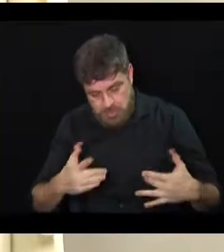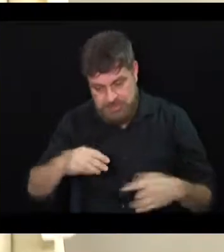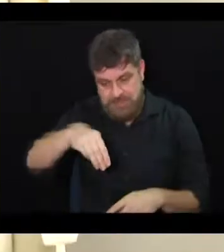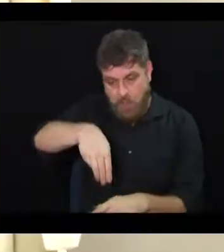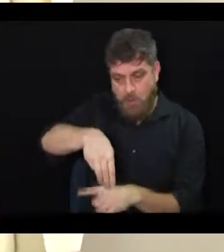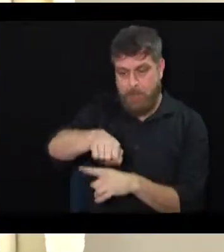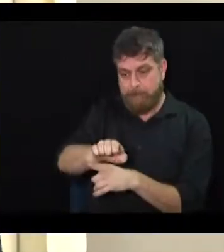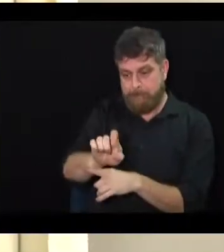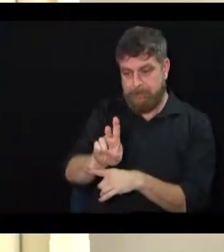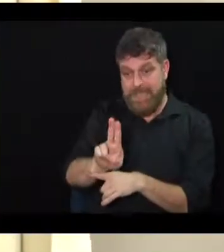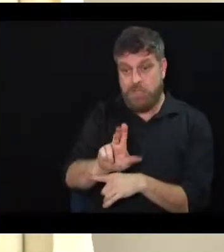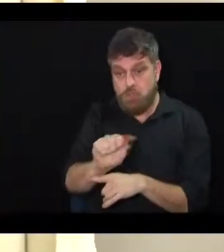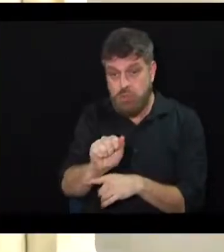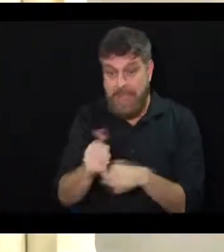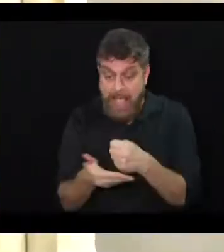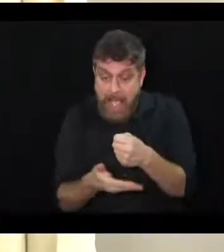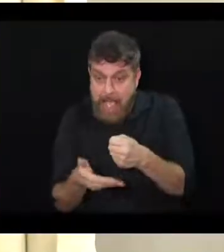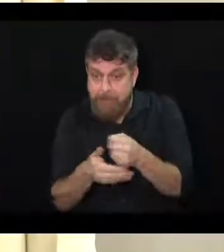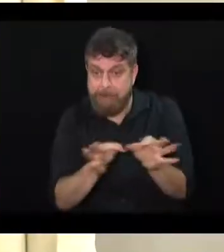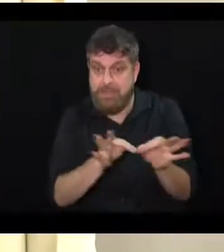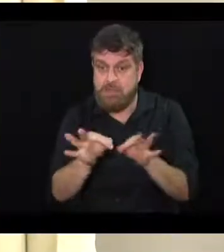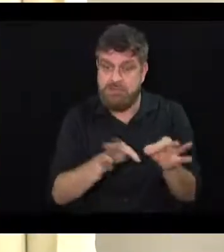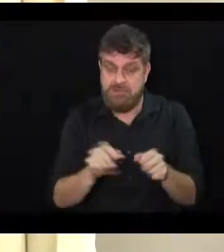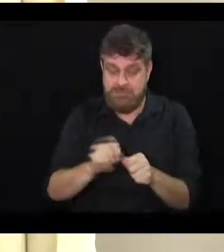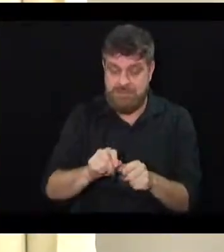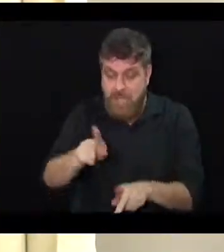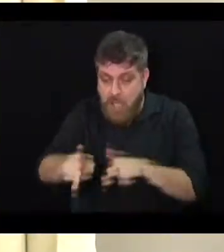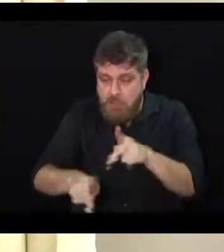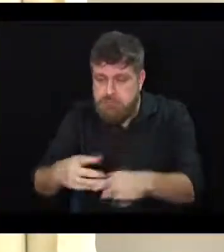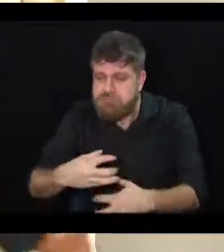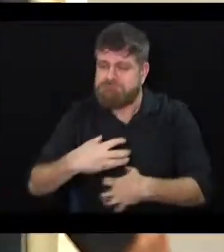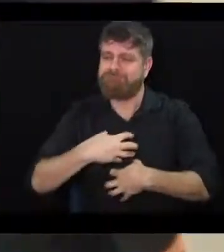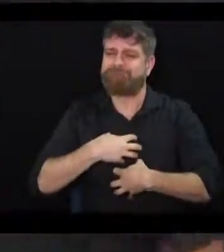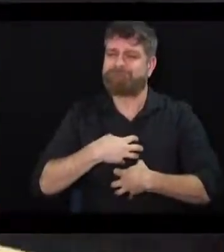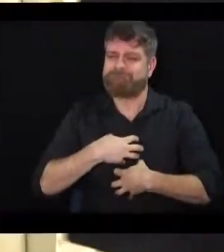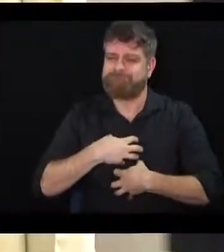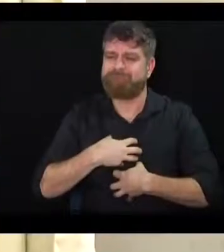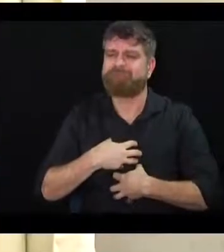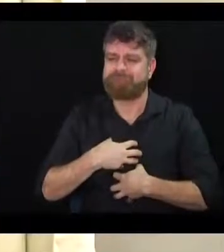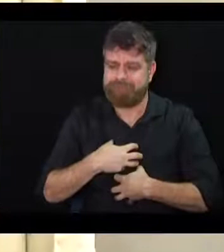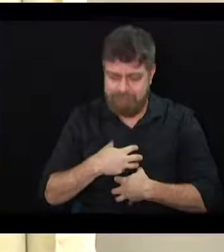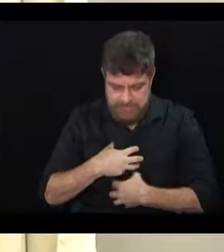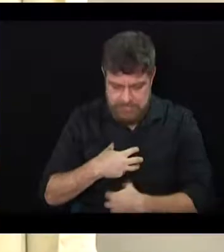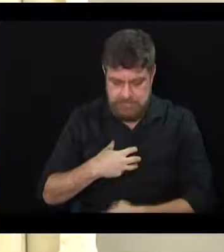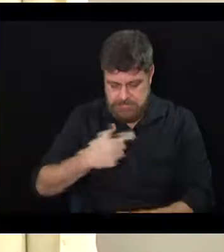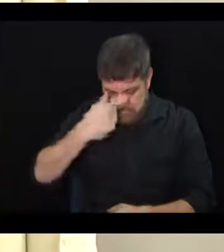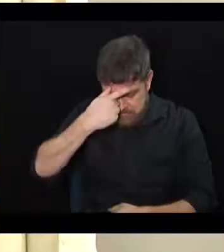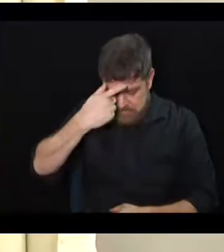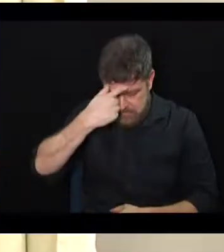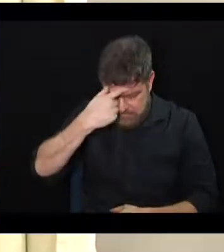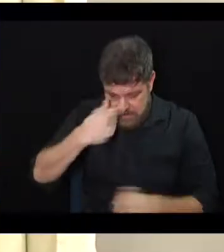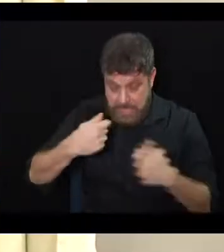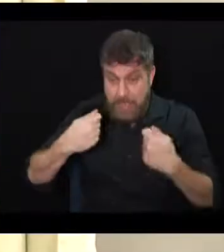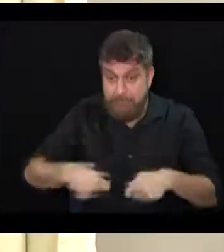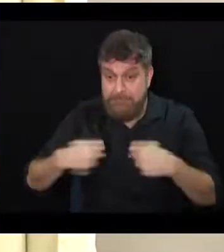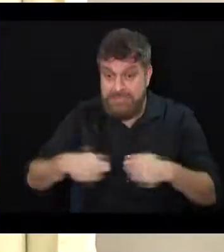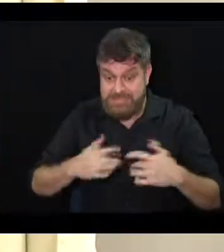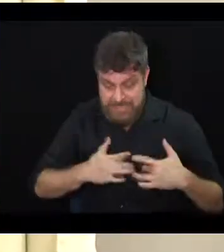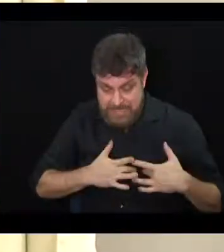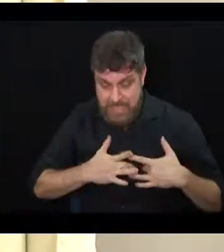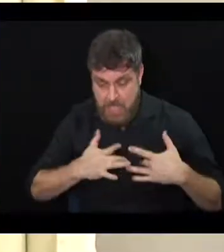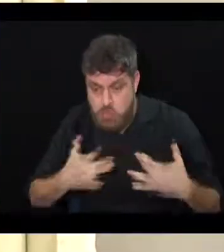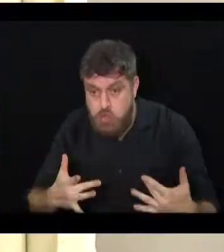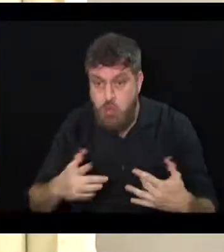ele tem, eu acho que como pilastra base, é sensibilizar a população para que elas se conscientizem da necessidade de se